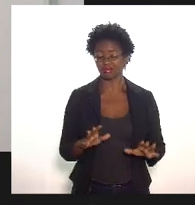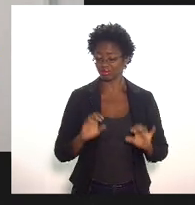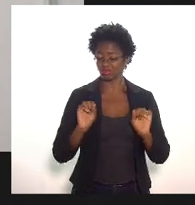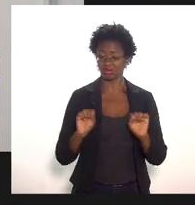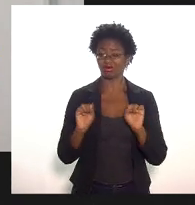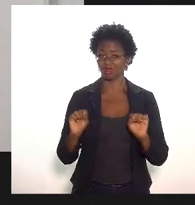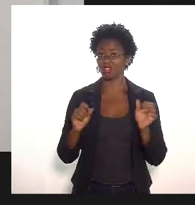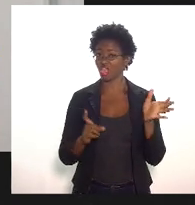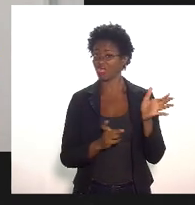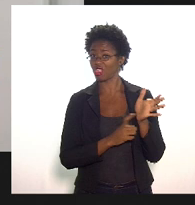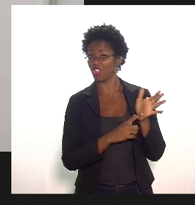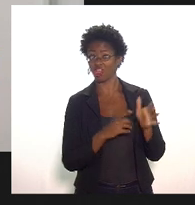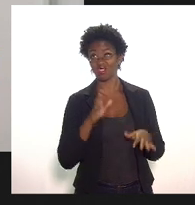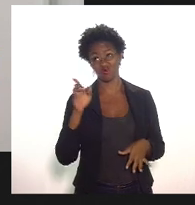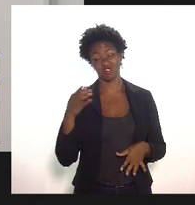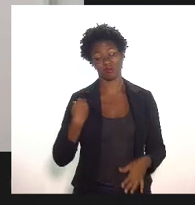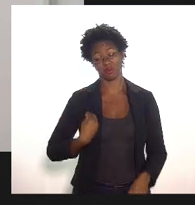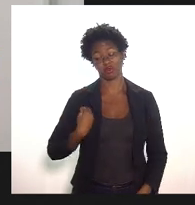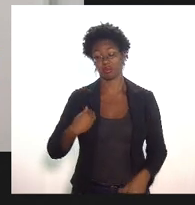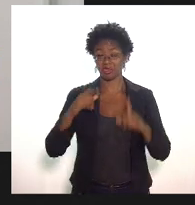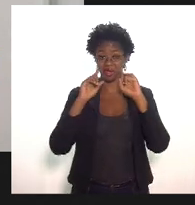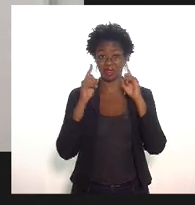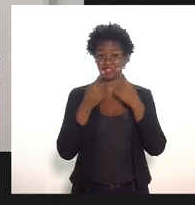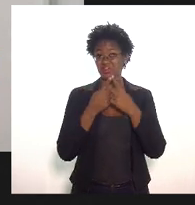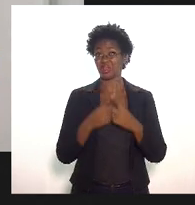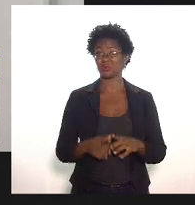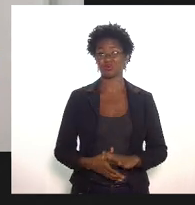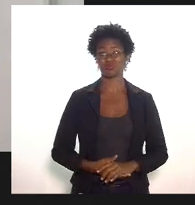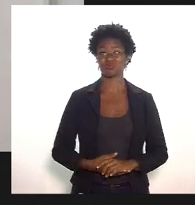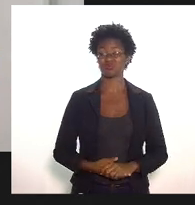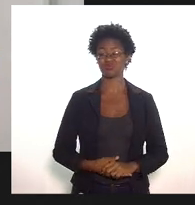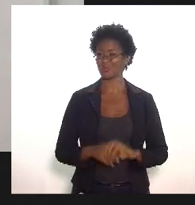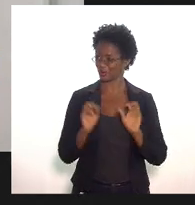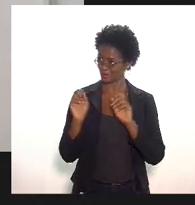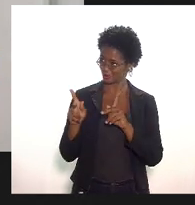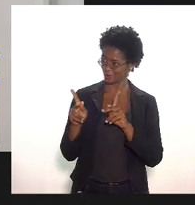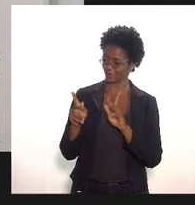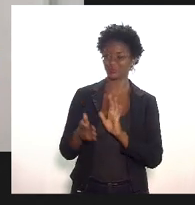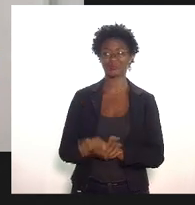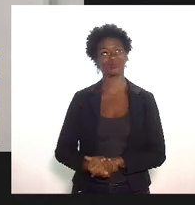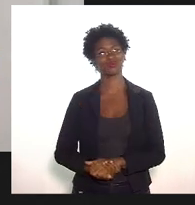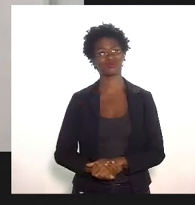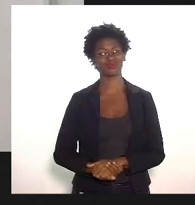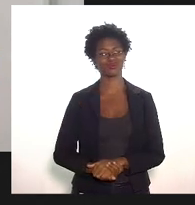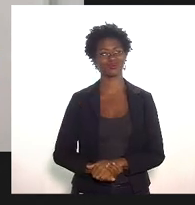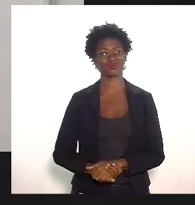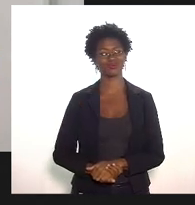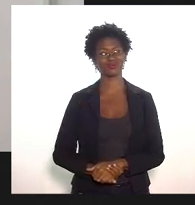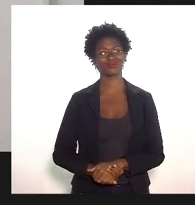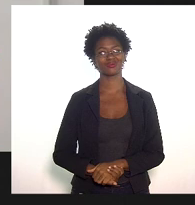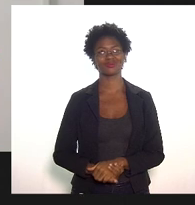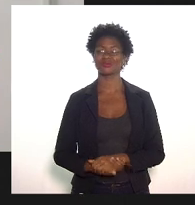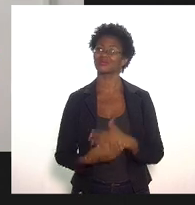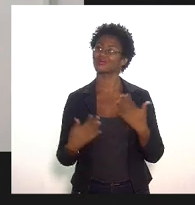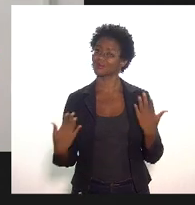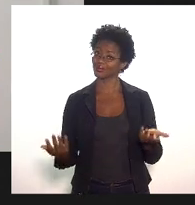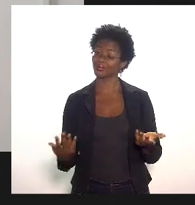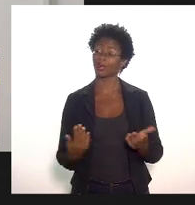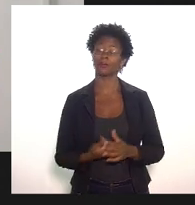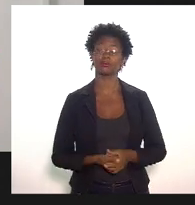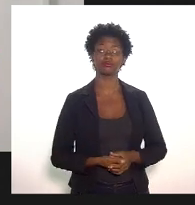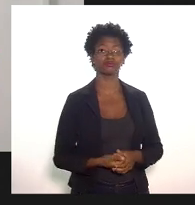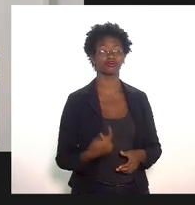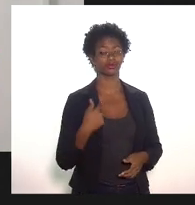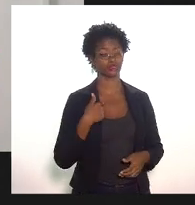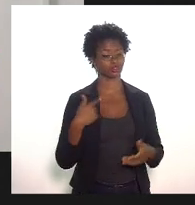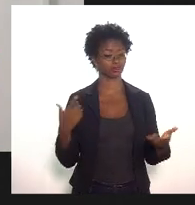essa questão híbrida. Tá bom? E eu vou estar passando,